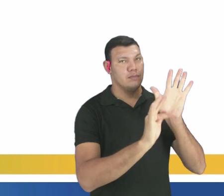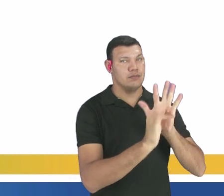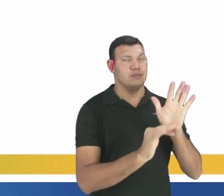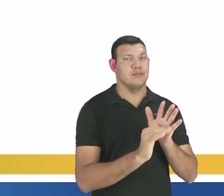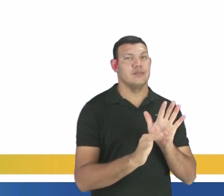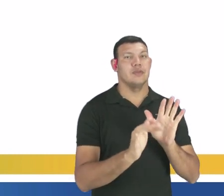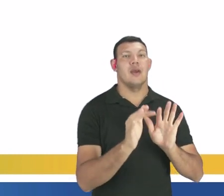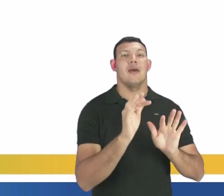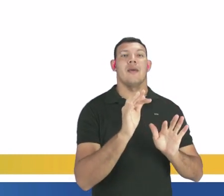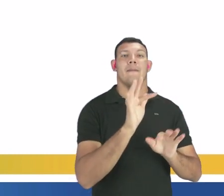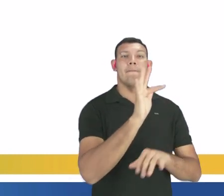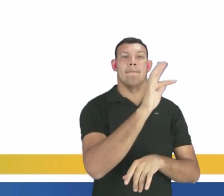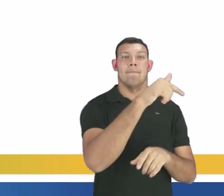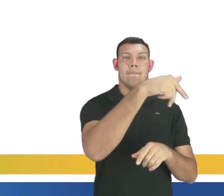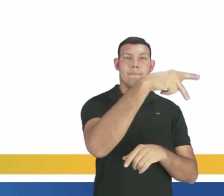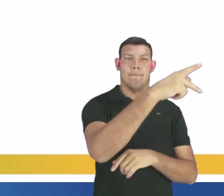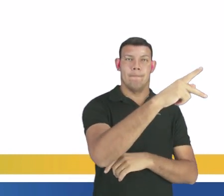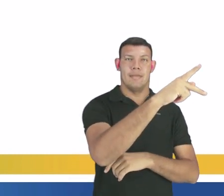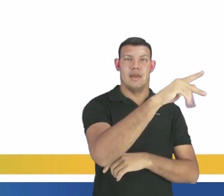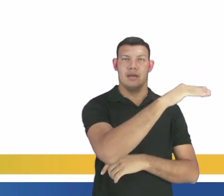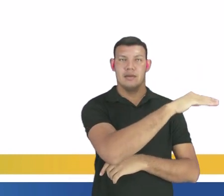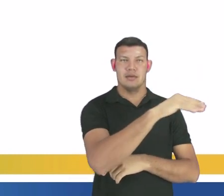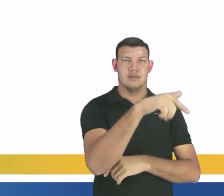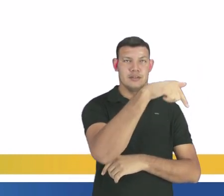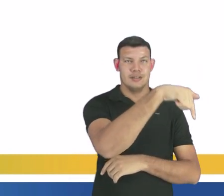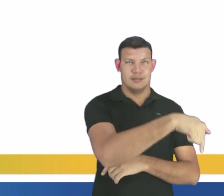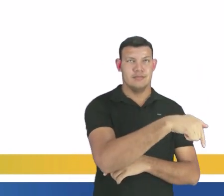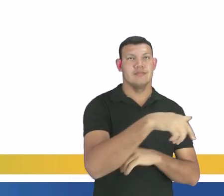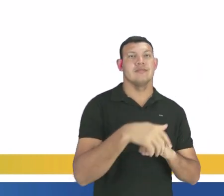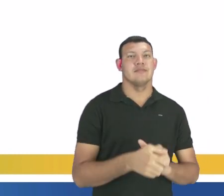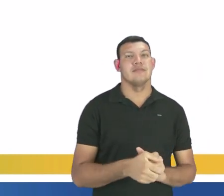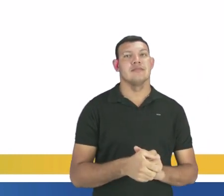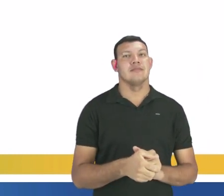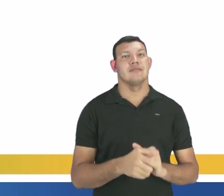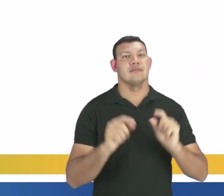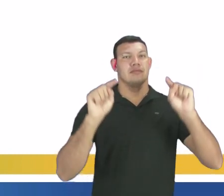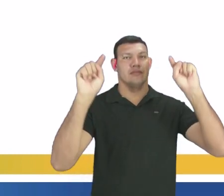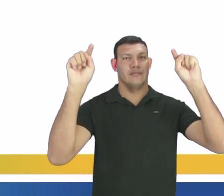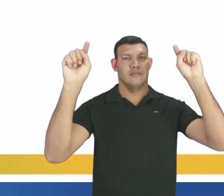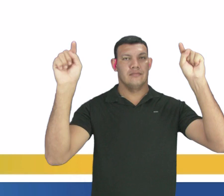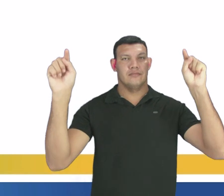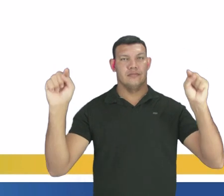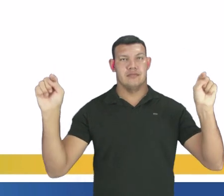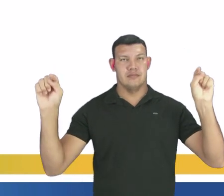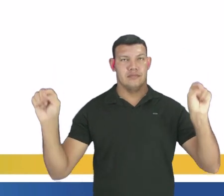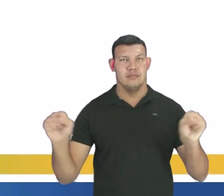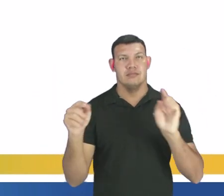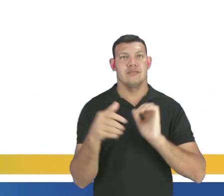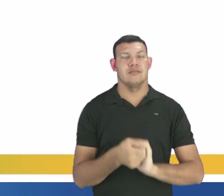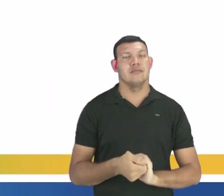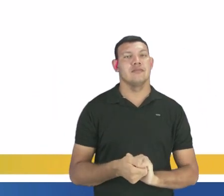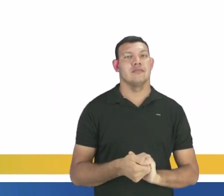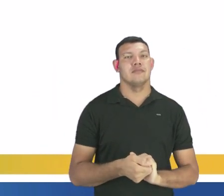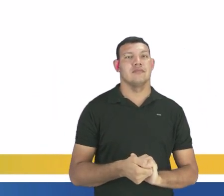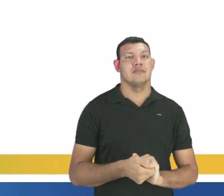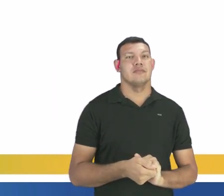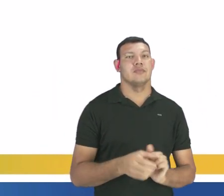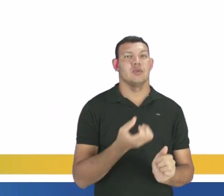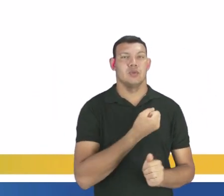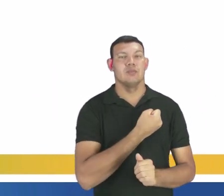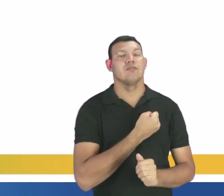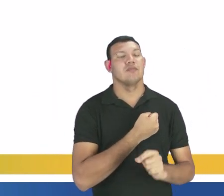Q, você verá que nós teremos também uma P de Q pertencente a alguns números que